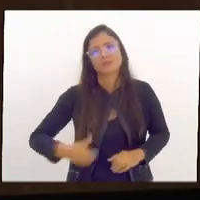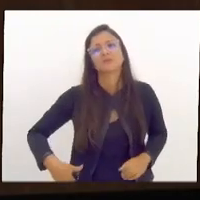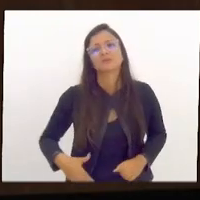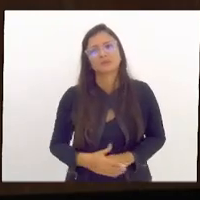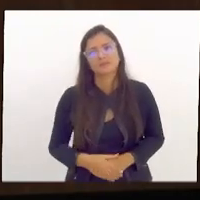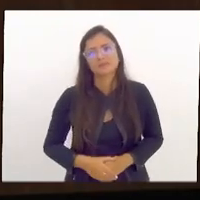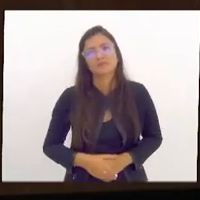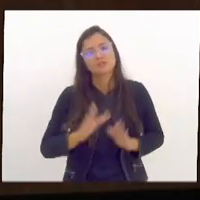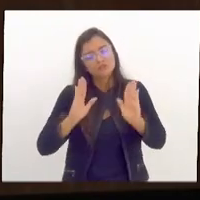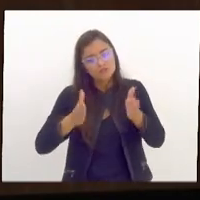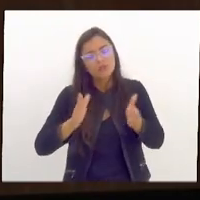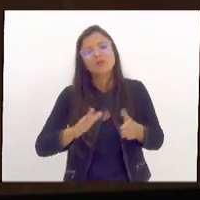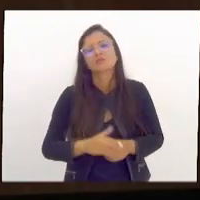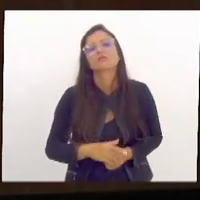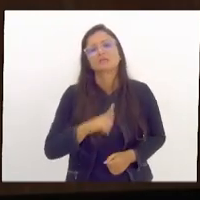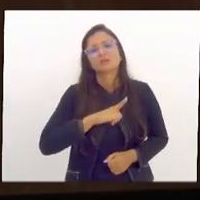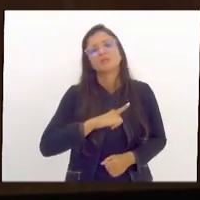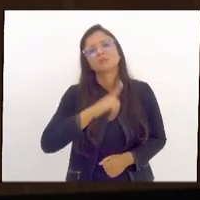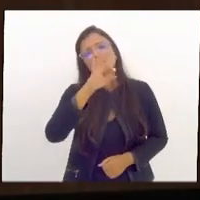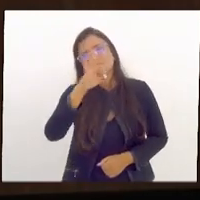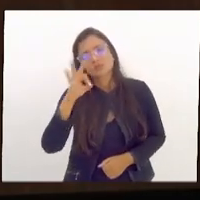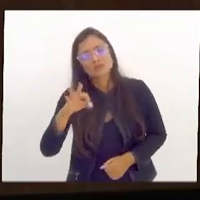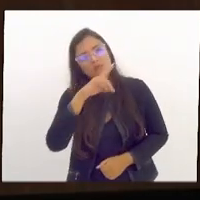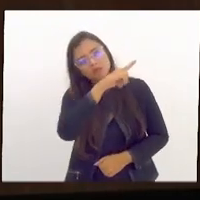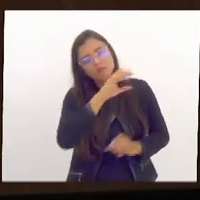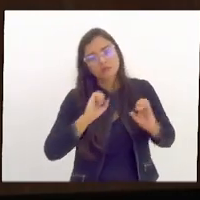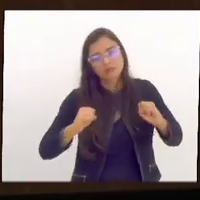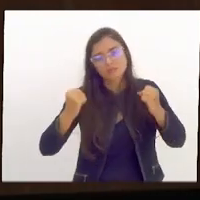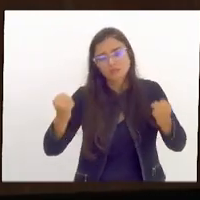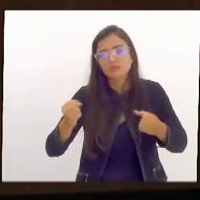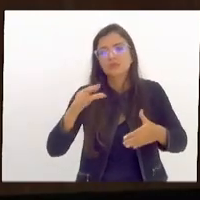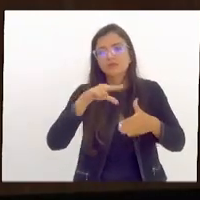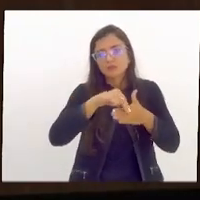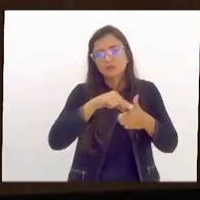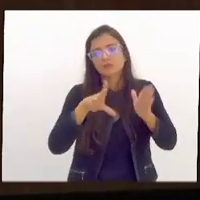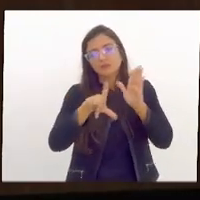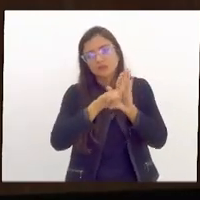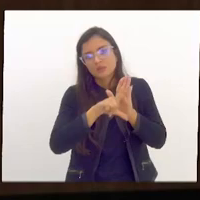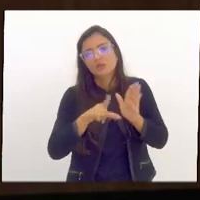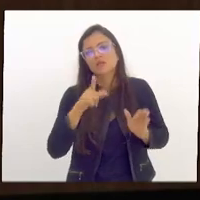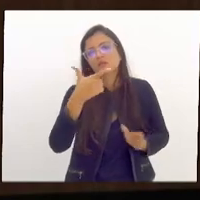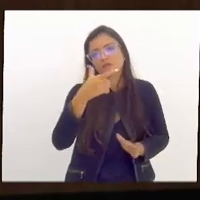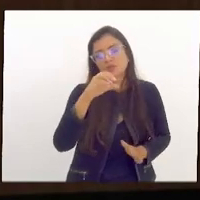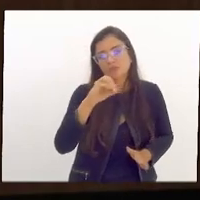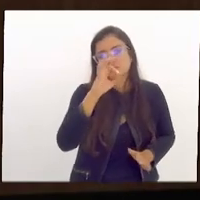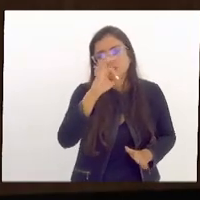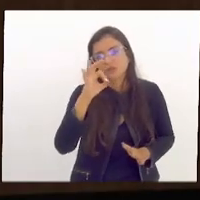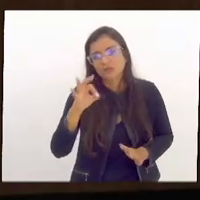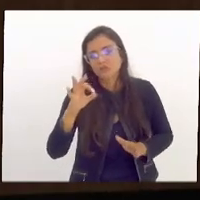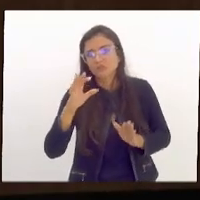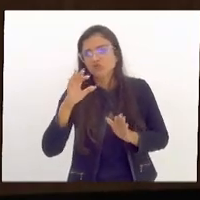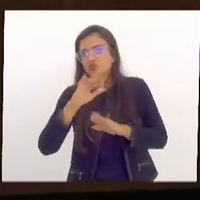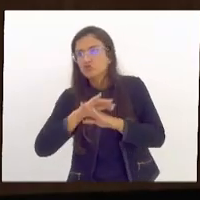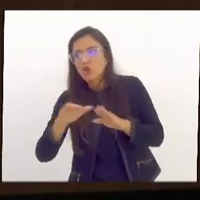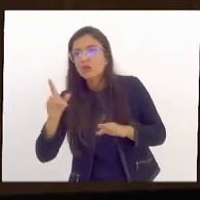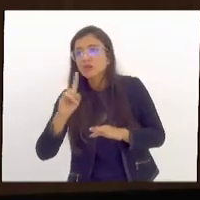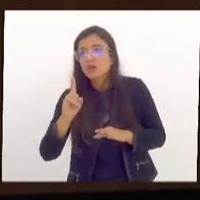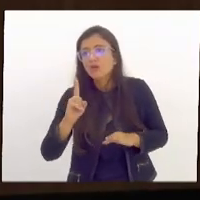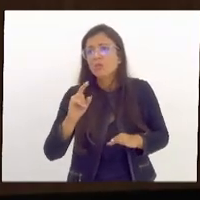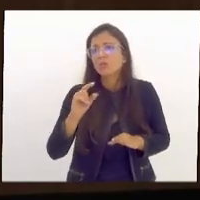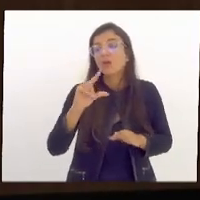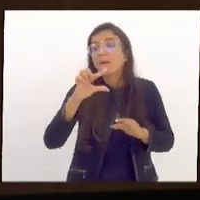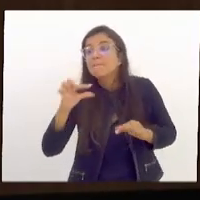esse percentual, no caso da Defensoria, fixado em lei, seja de, no mínimo, 20%, e não categoricamente, não